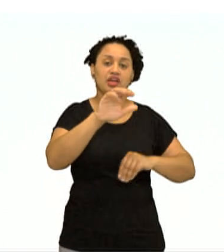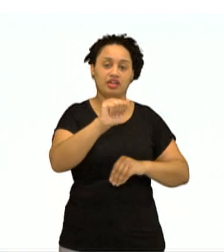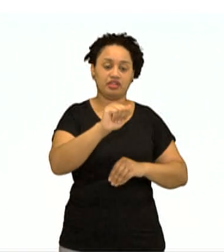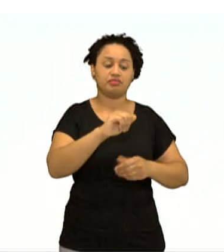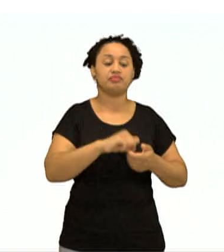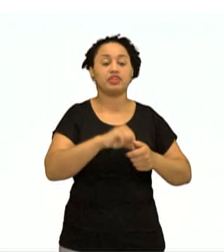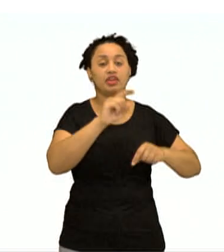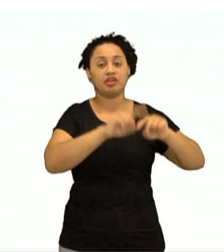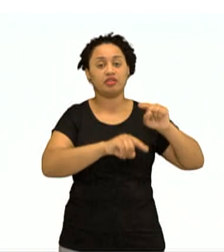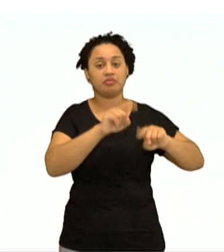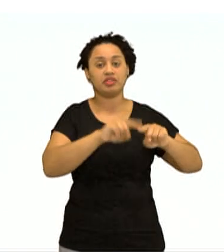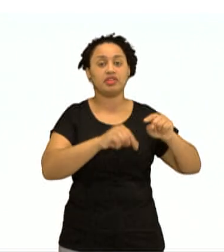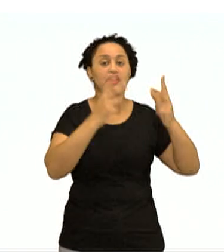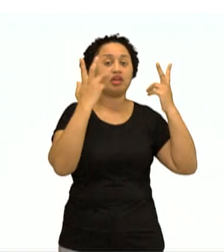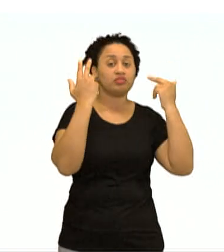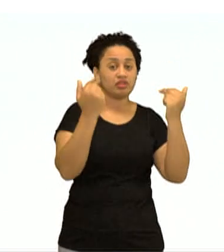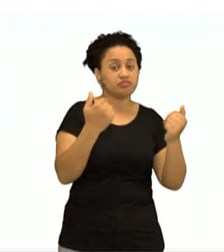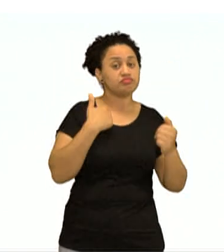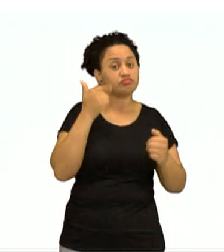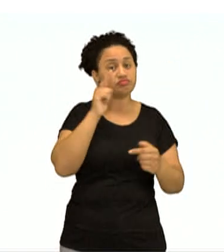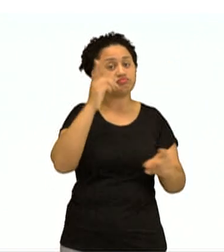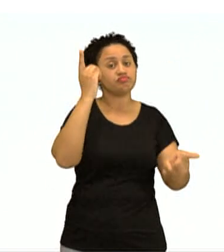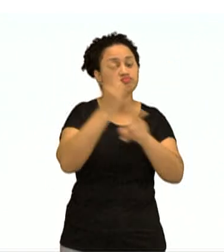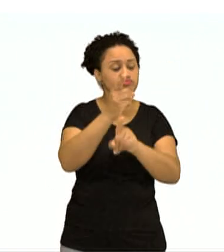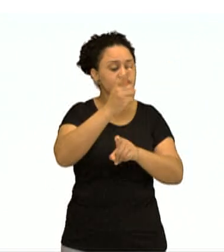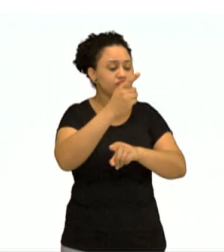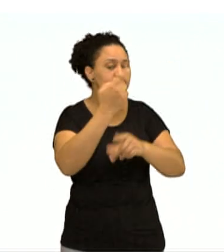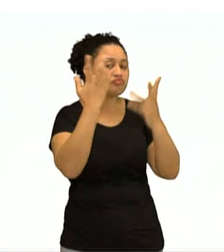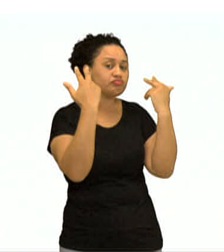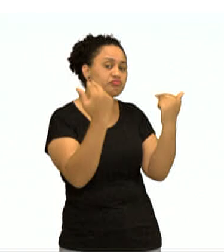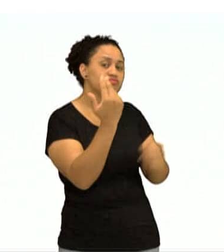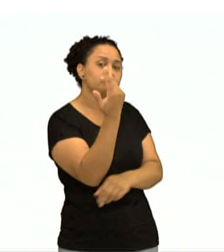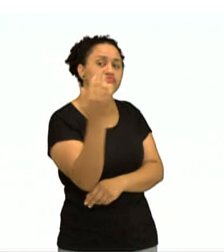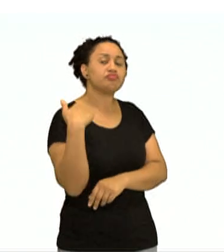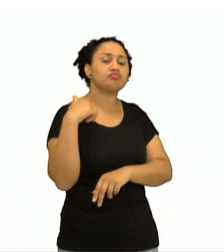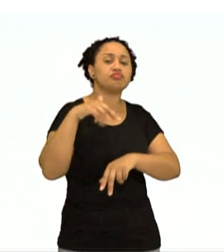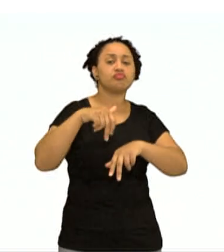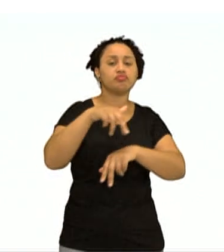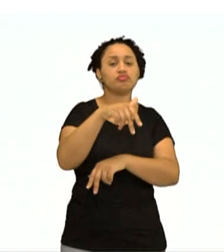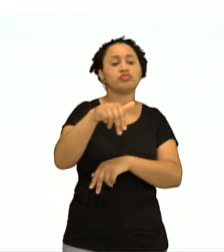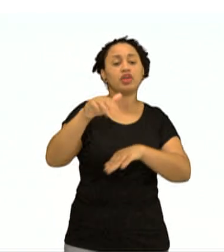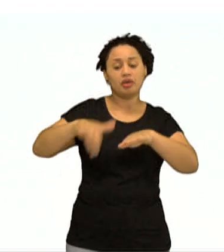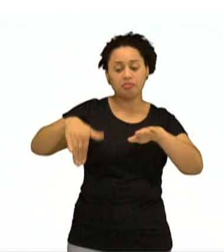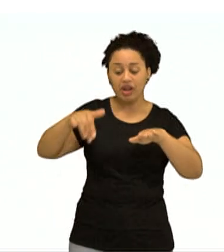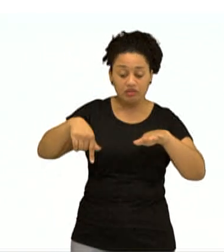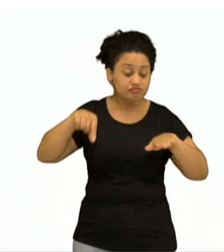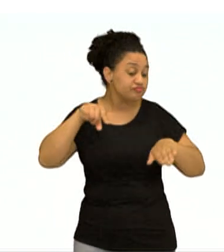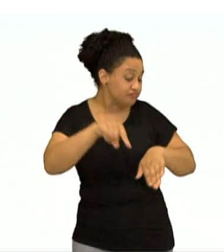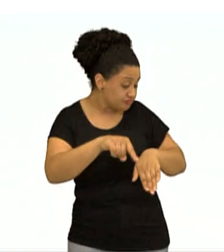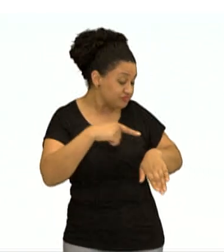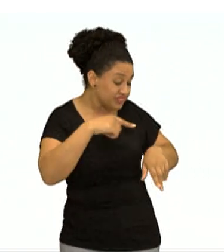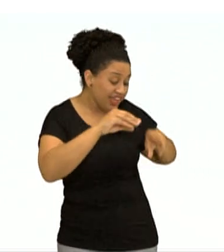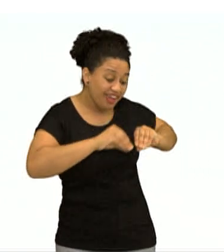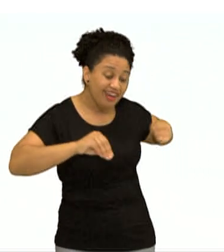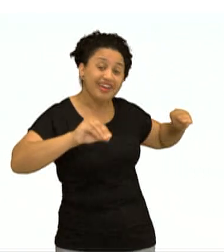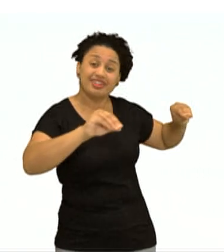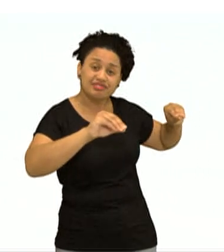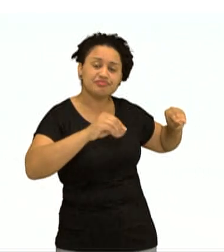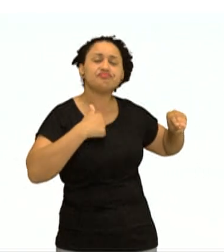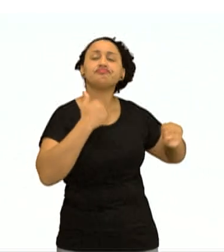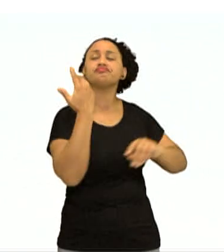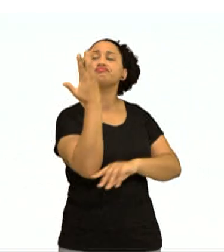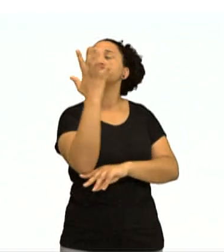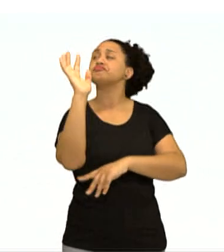material natural. Nós encontramos na natureza. Estou andando ali na praia, areia. Estou andando num bosque,